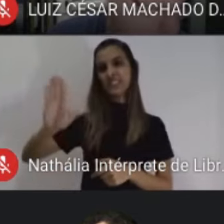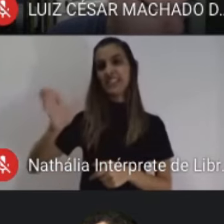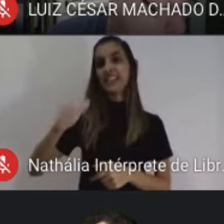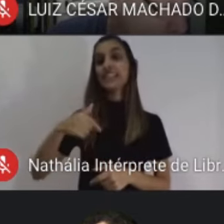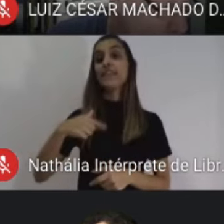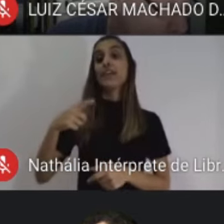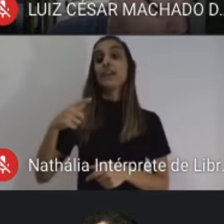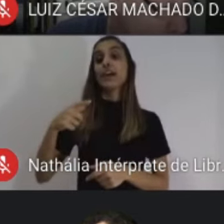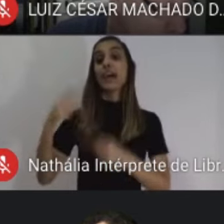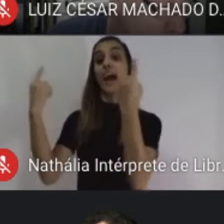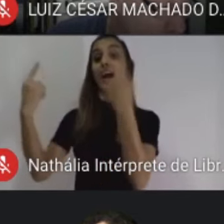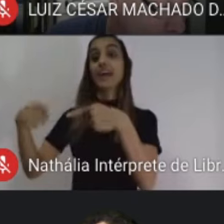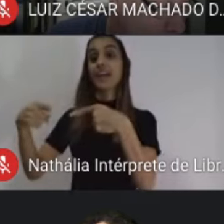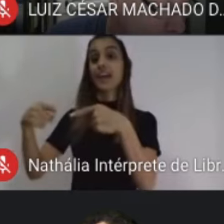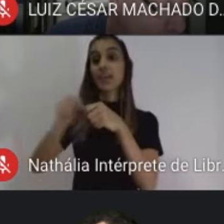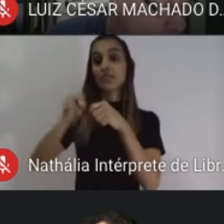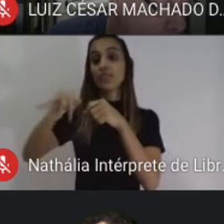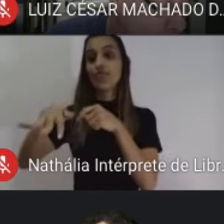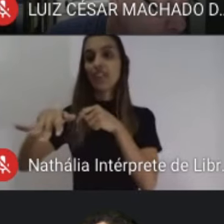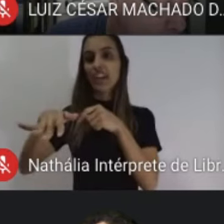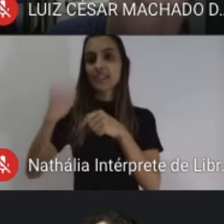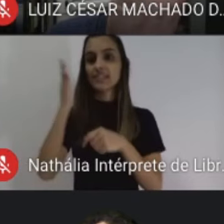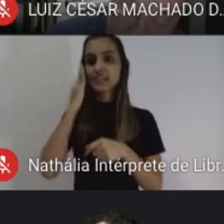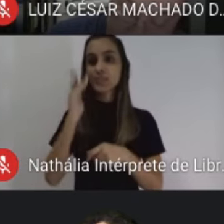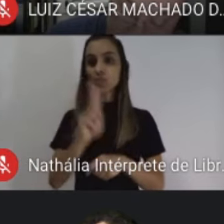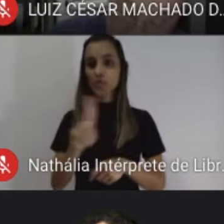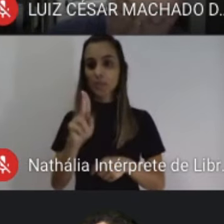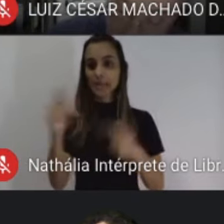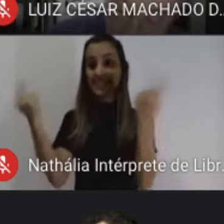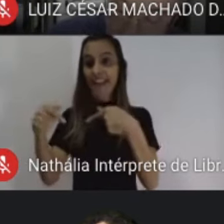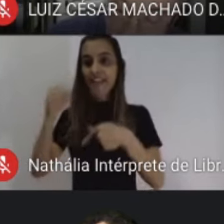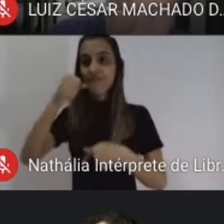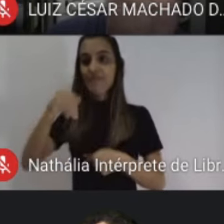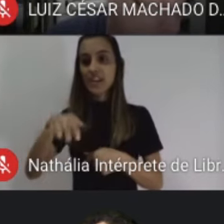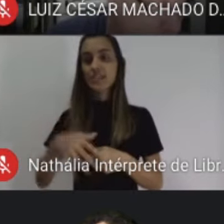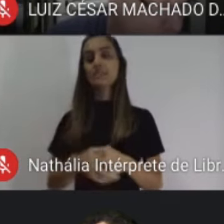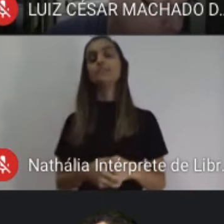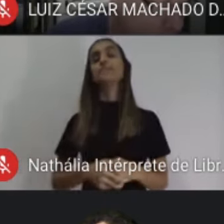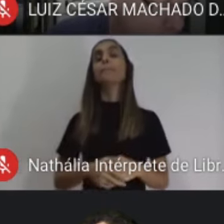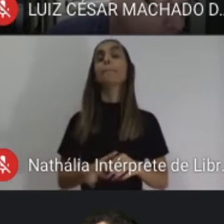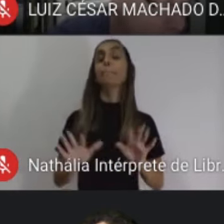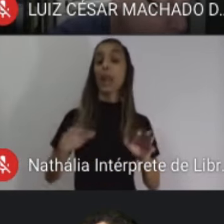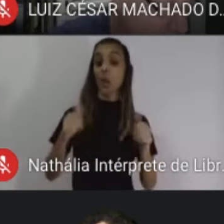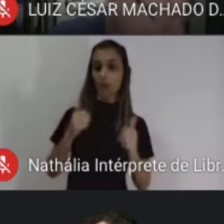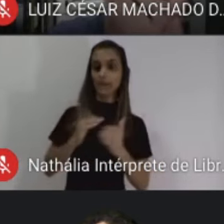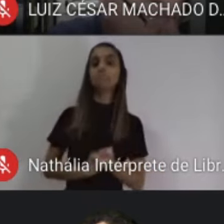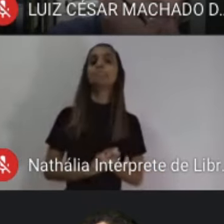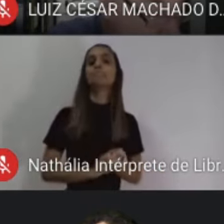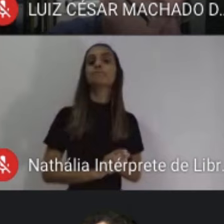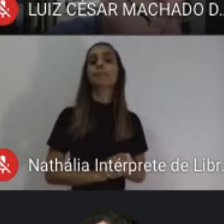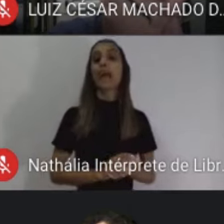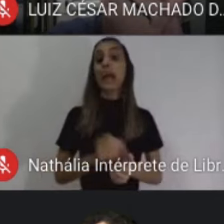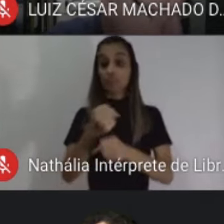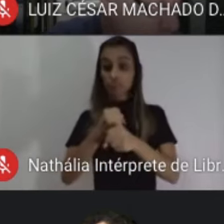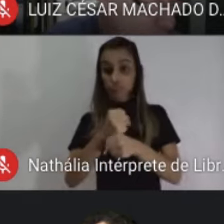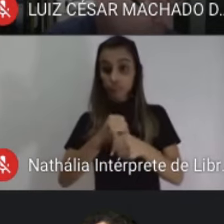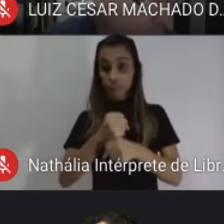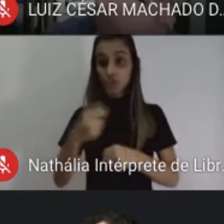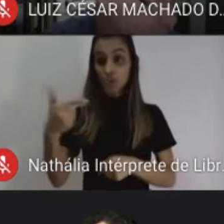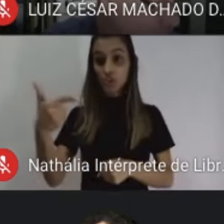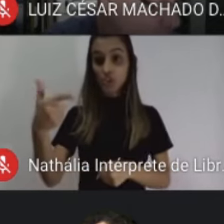Então, você tem novamente um olhar para a Europa. Até que vem 2001, 11 de setembro, que a meninada aí